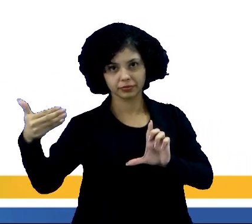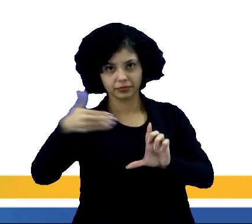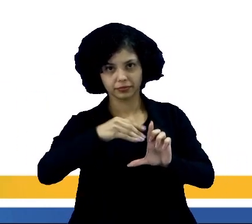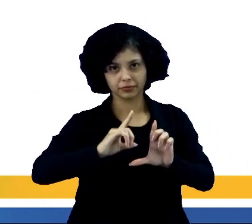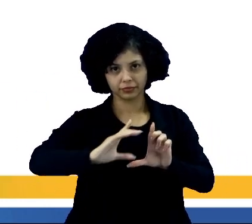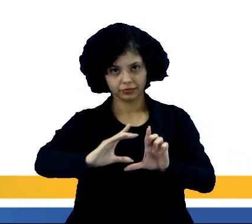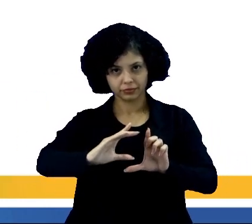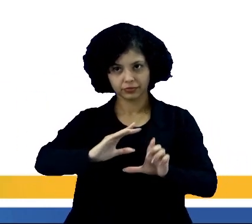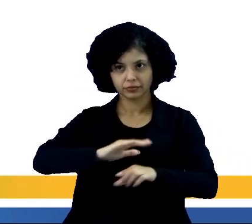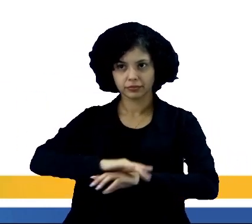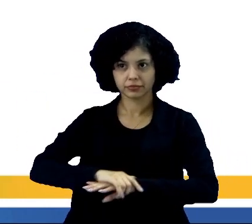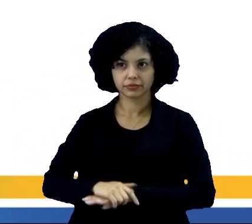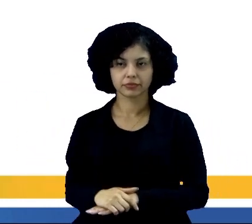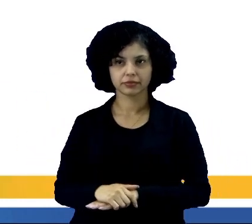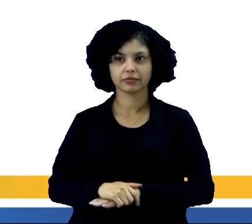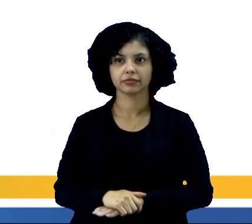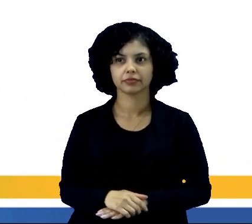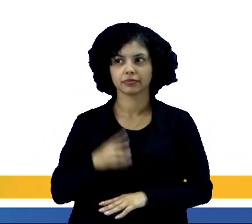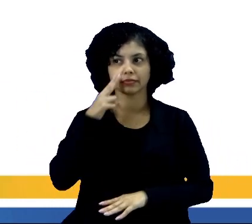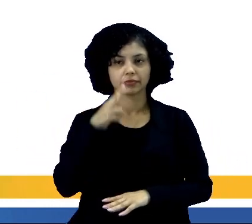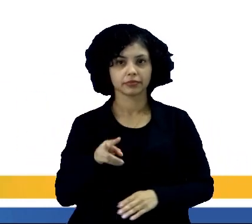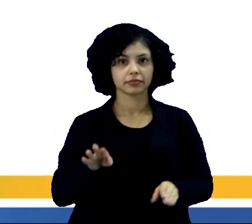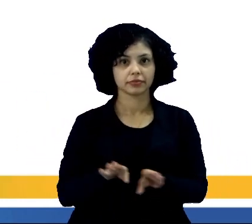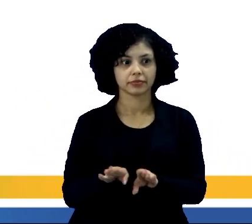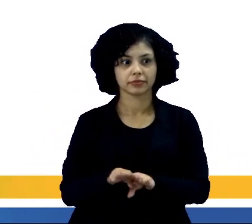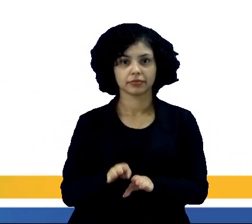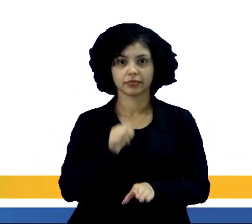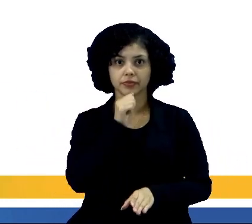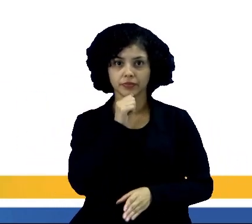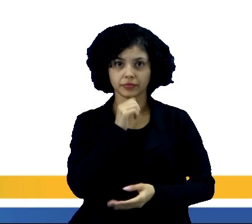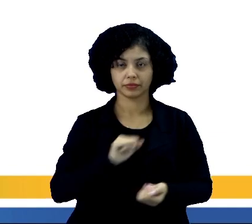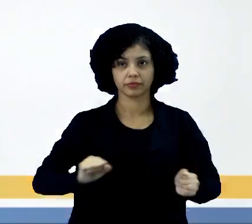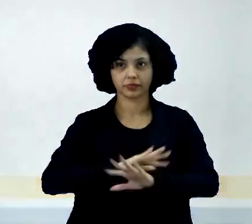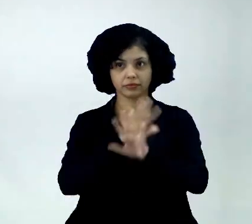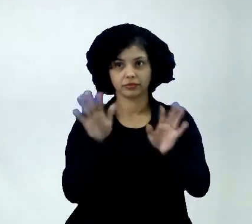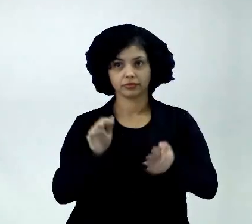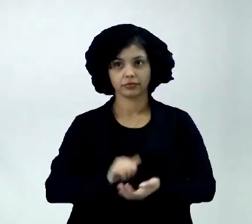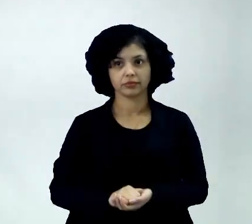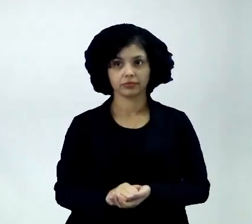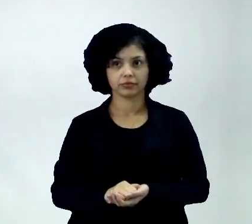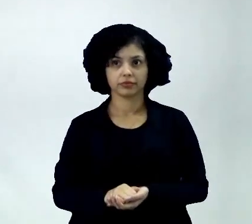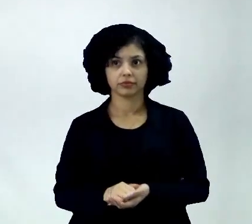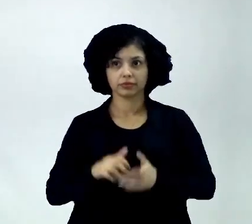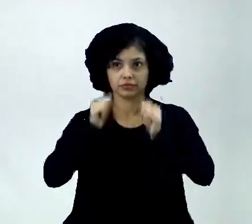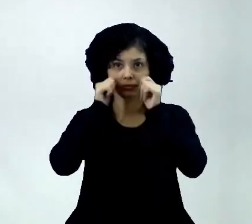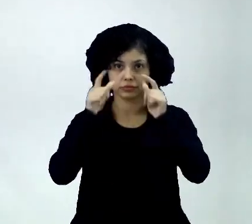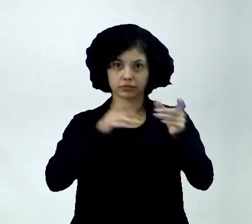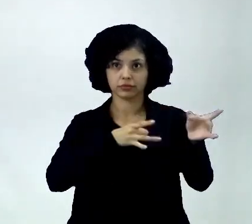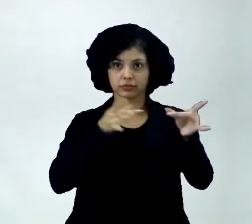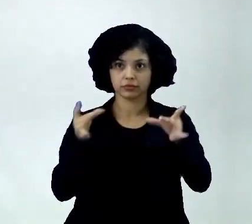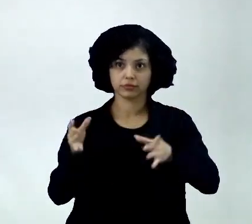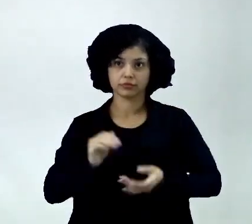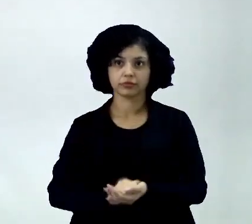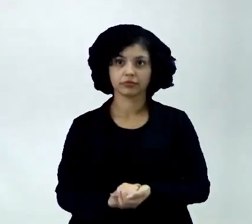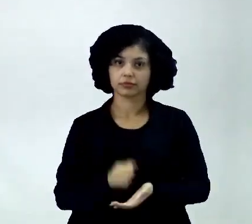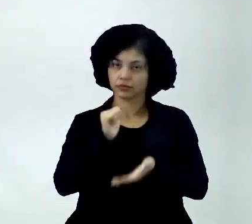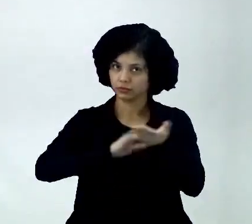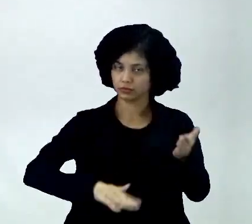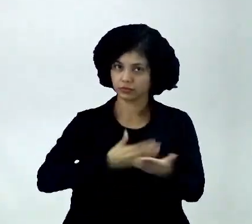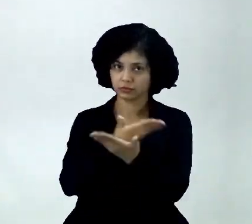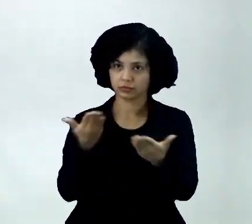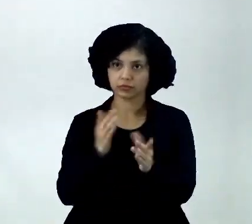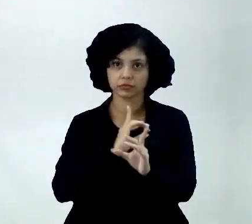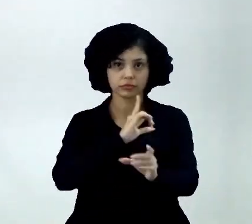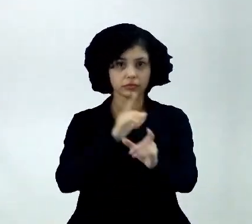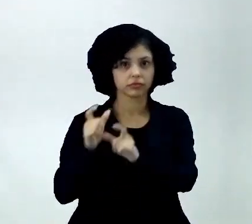a plataforma Eduque para ver essa aula e, é claro, deixo um dever de casa para